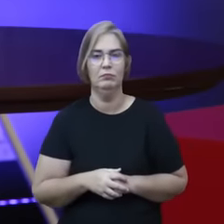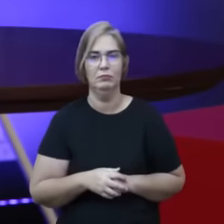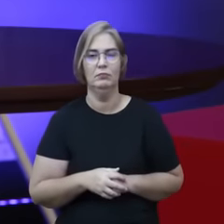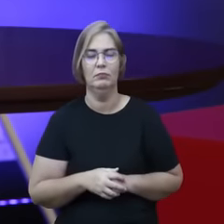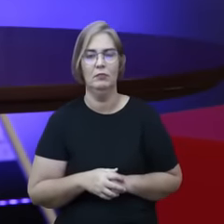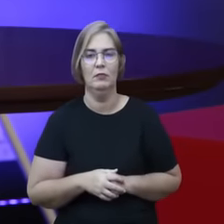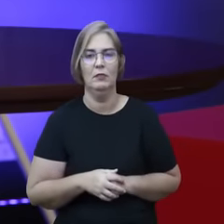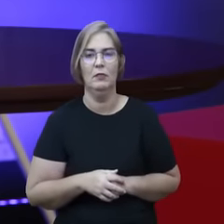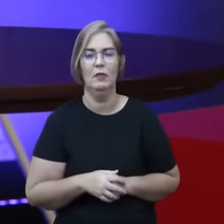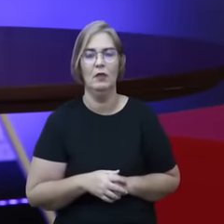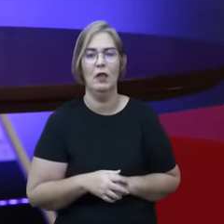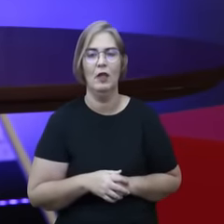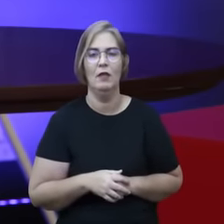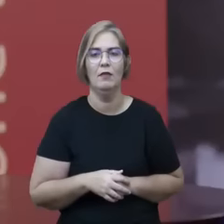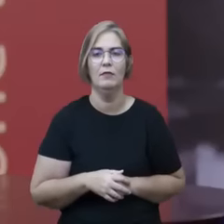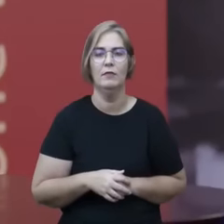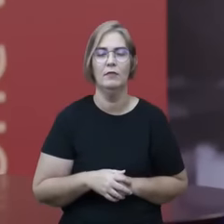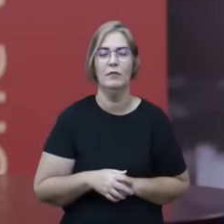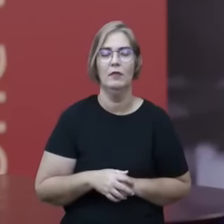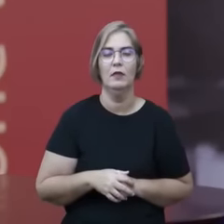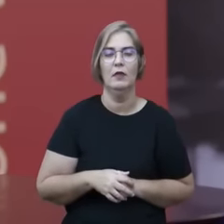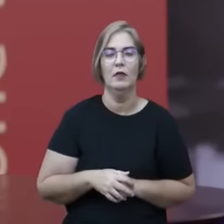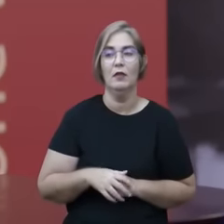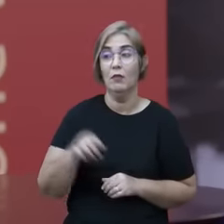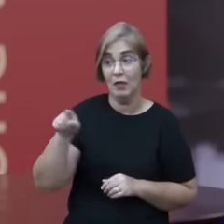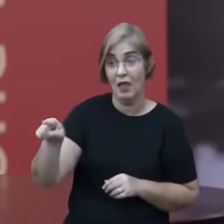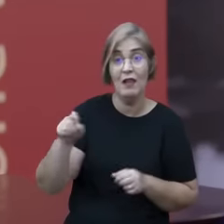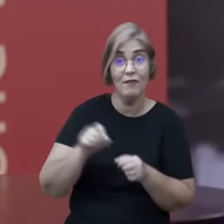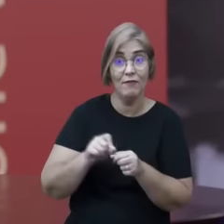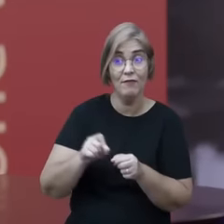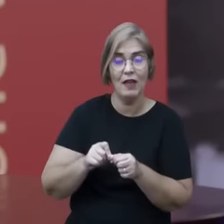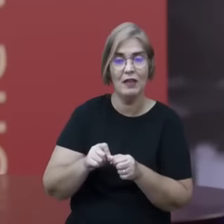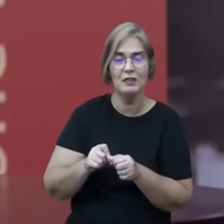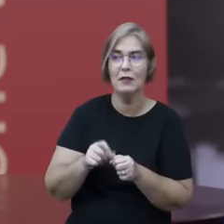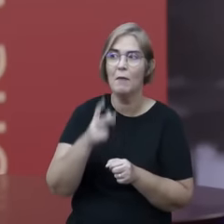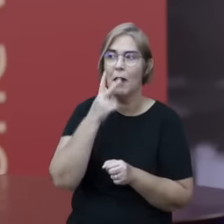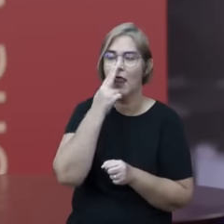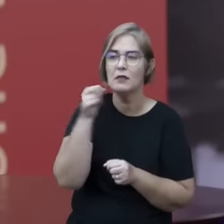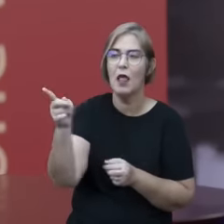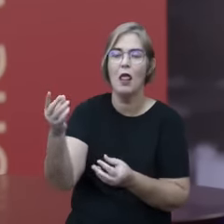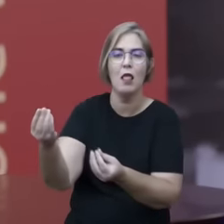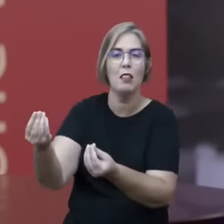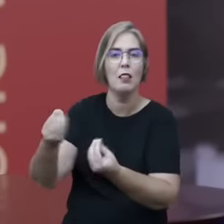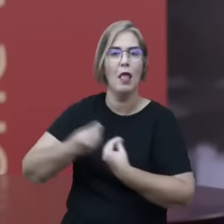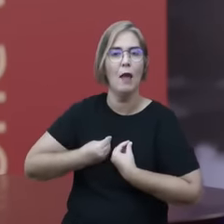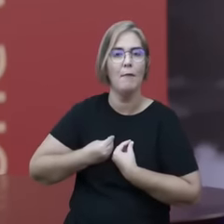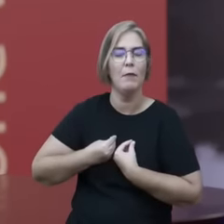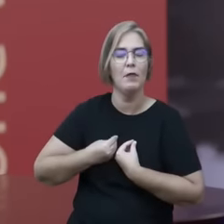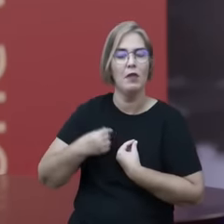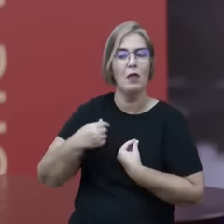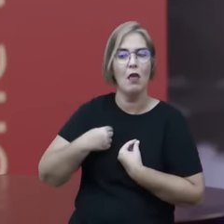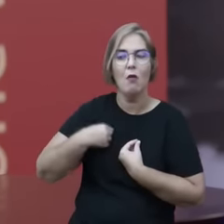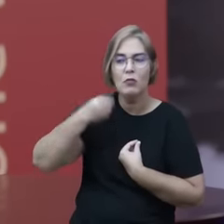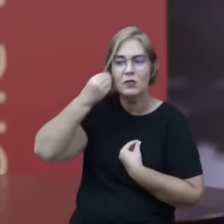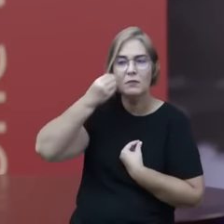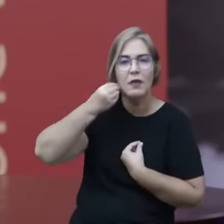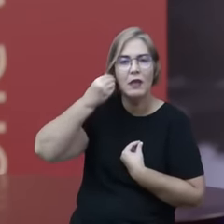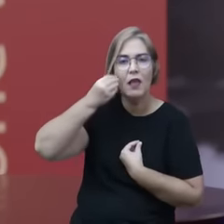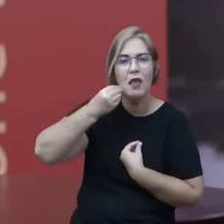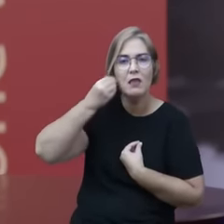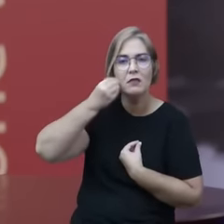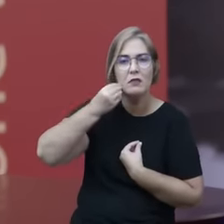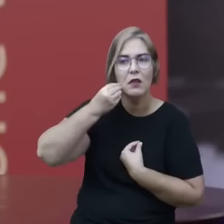né, que o outro me faz eh faz com que eu descubra, me conheça a mim mesmo e descubra a minha humanidade, mas ao mesmo tempo ela será